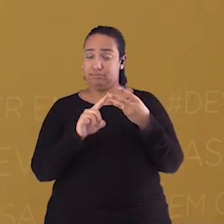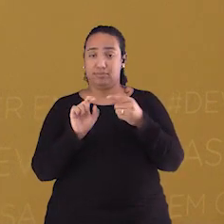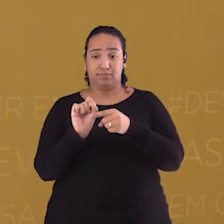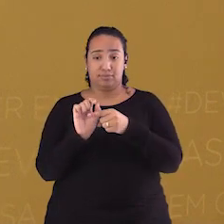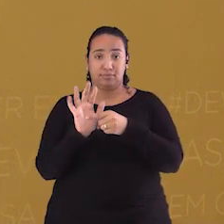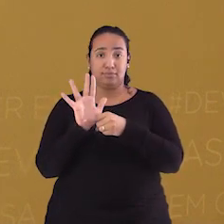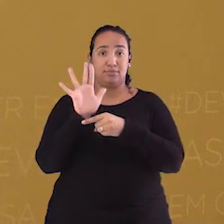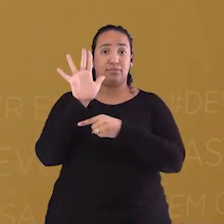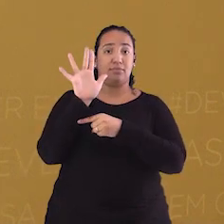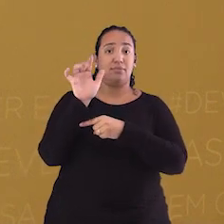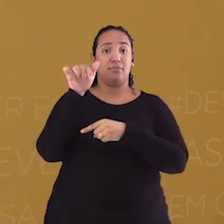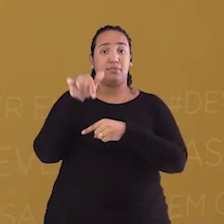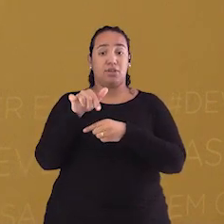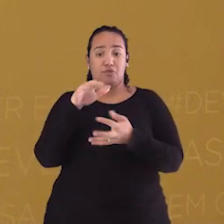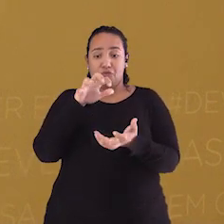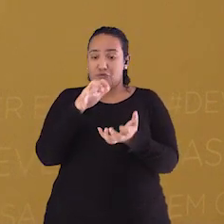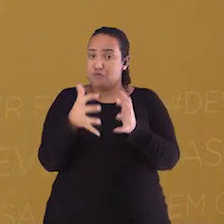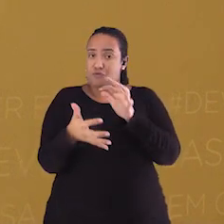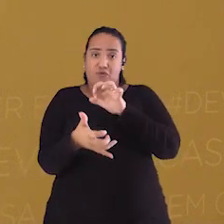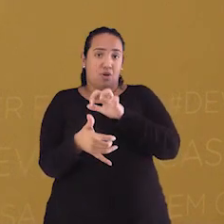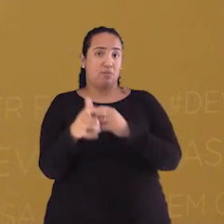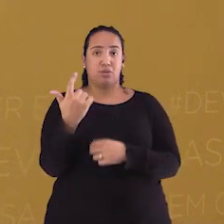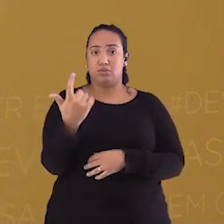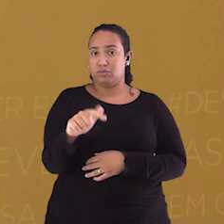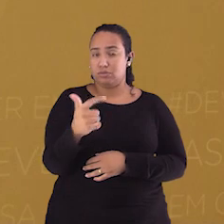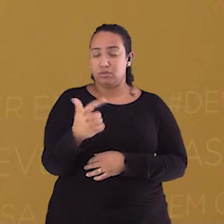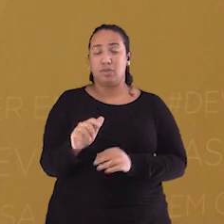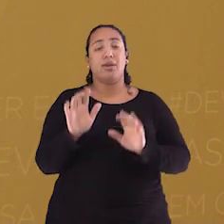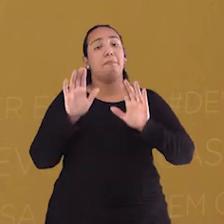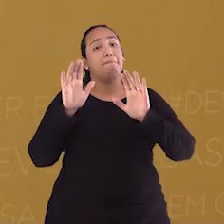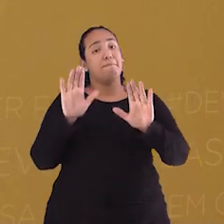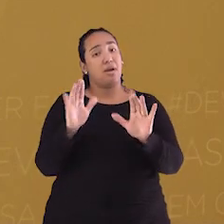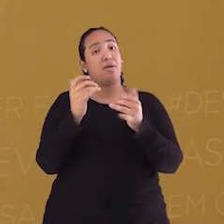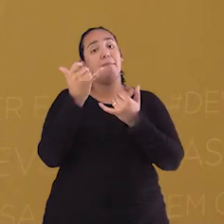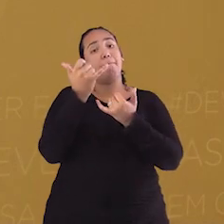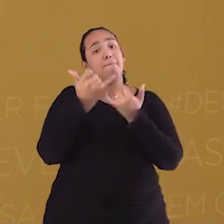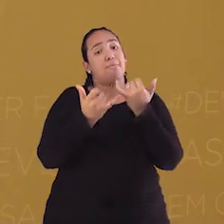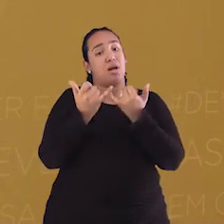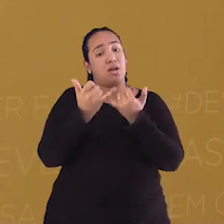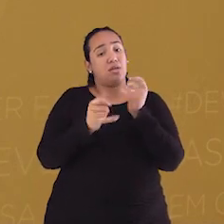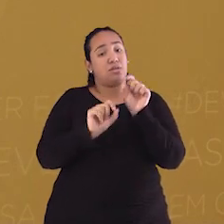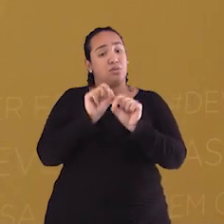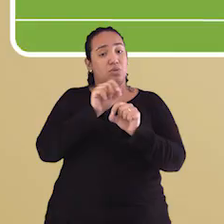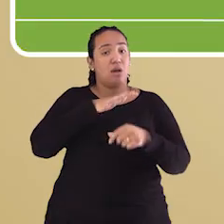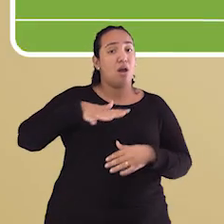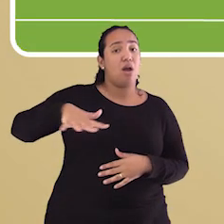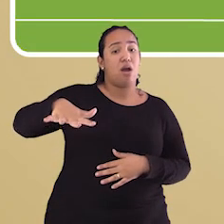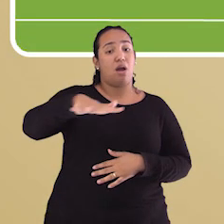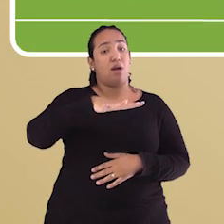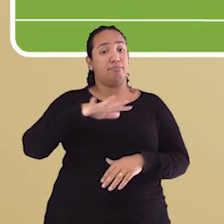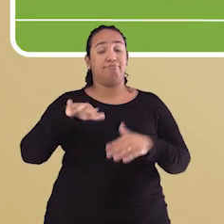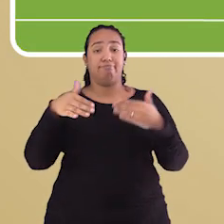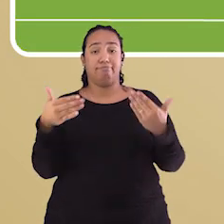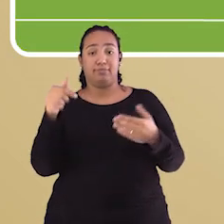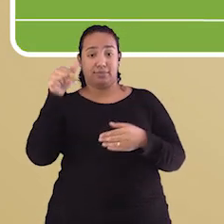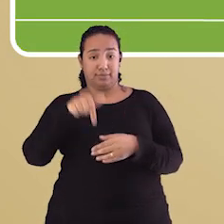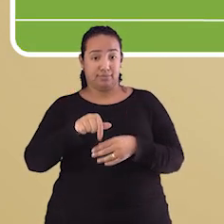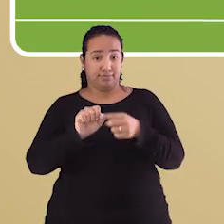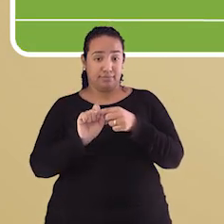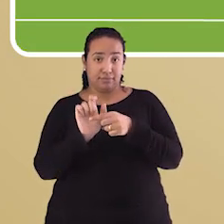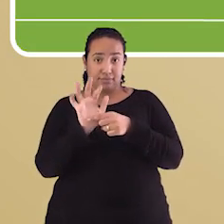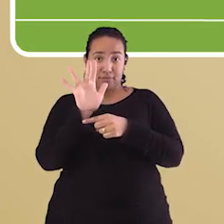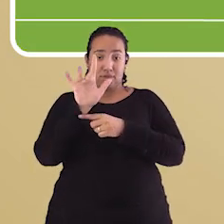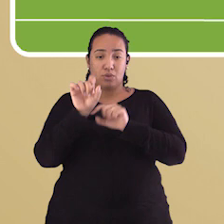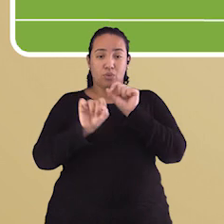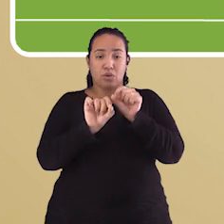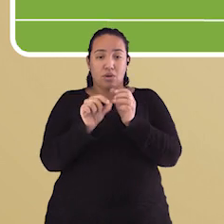os corpos não possuem formas próprias, mas se assemelham pelo espaço. Neste estado, os